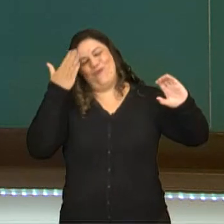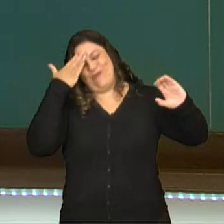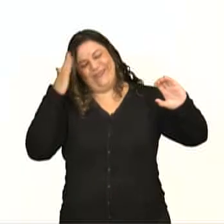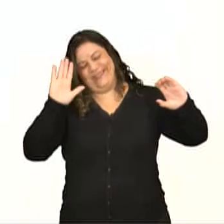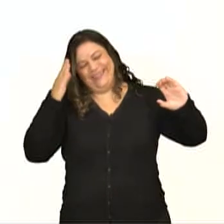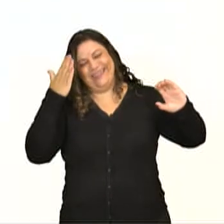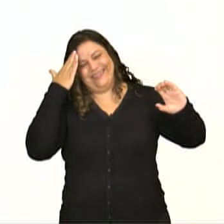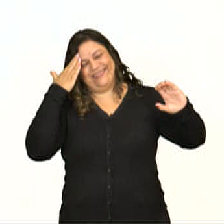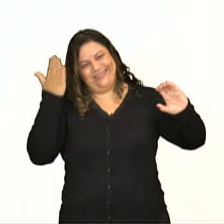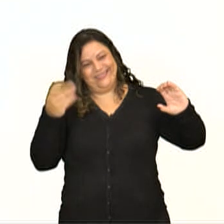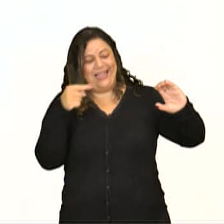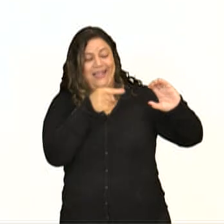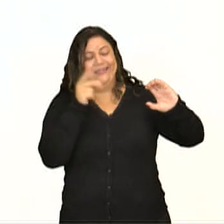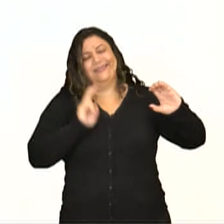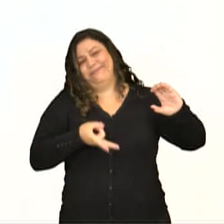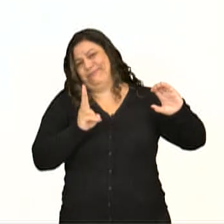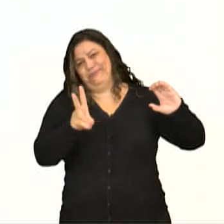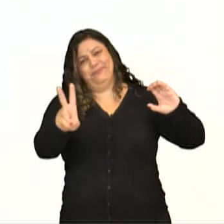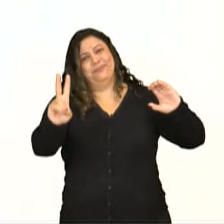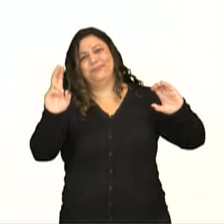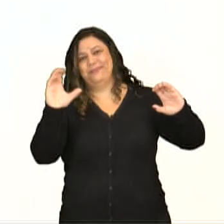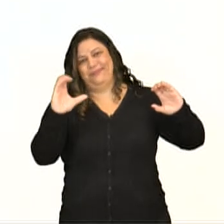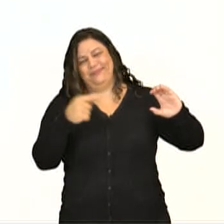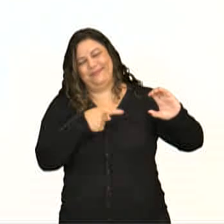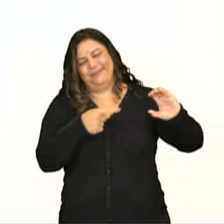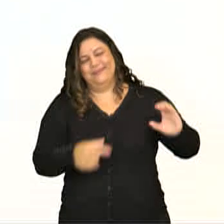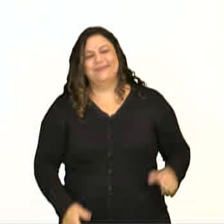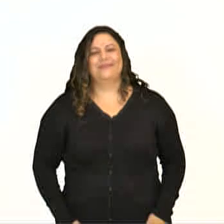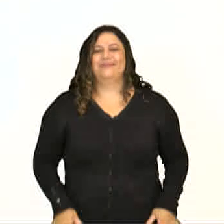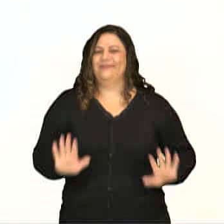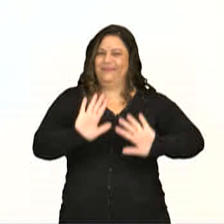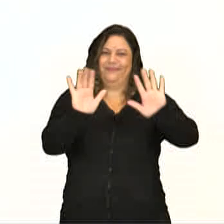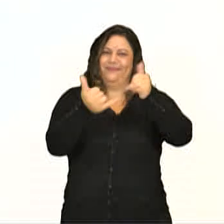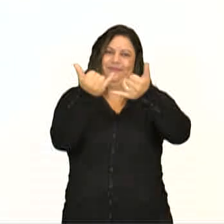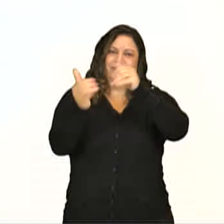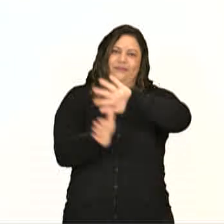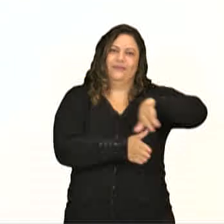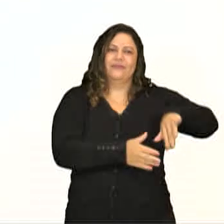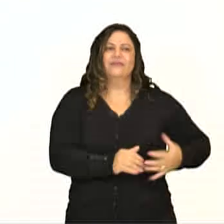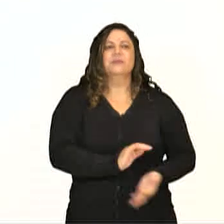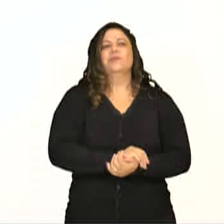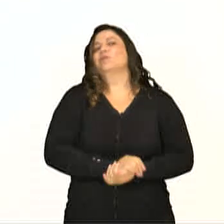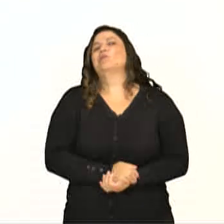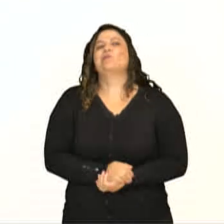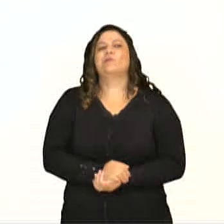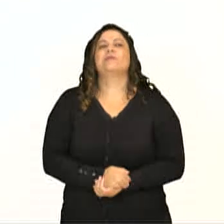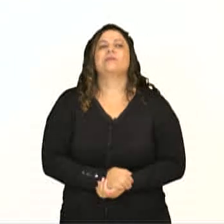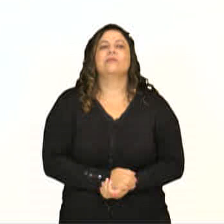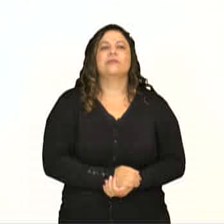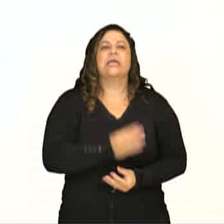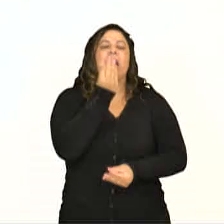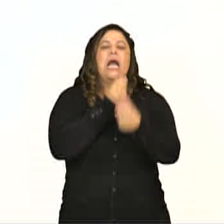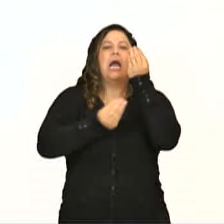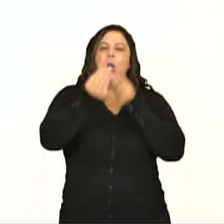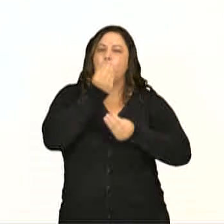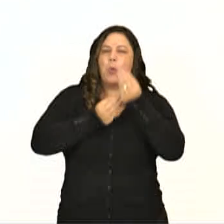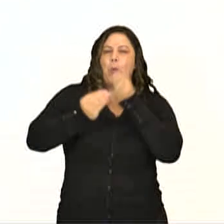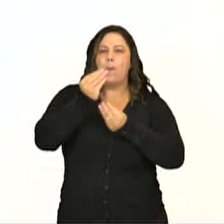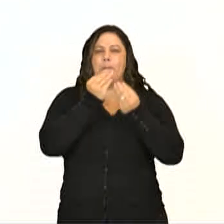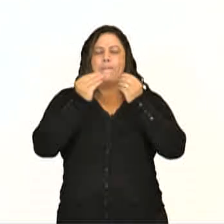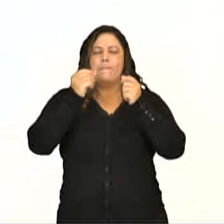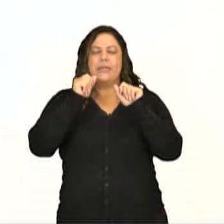sei fazer. Então, é só C. Brincadeira, não vai nessa. Comidas que dão match, olha lá. Do ponto de